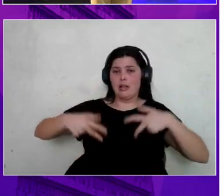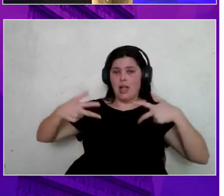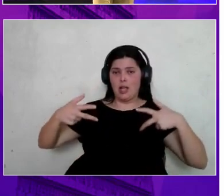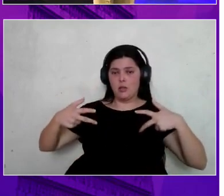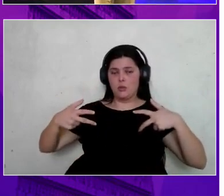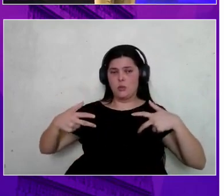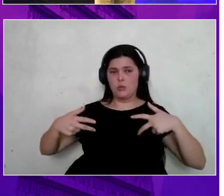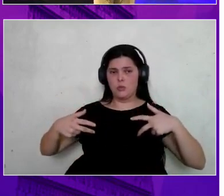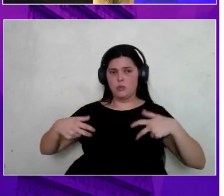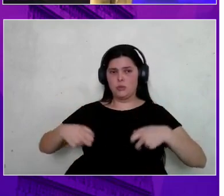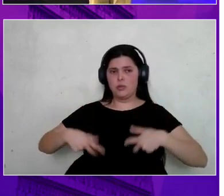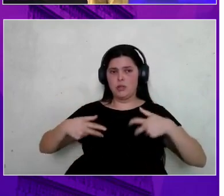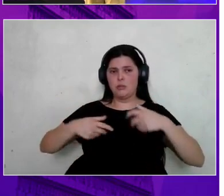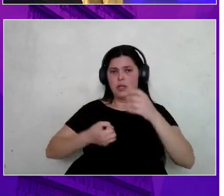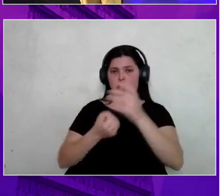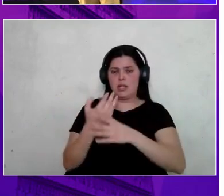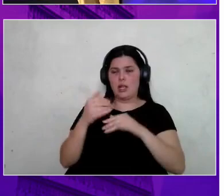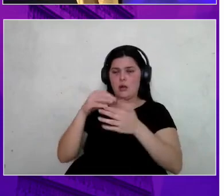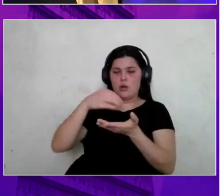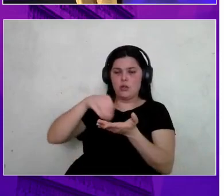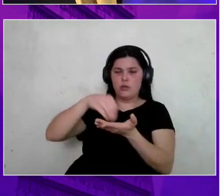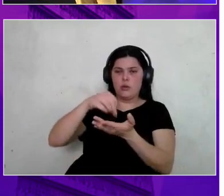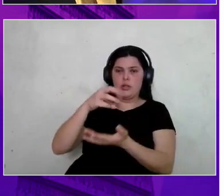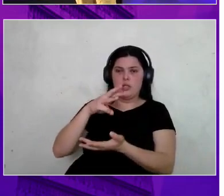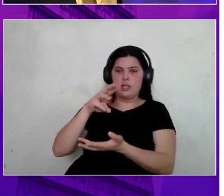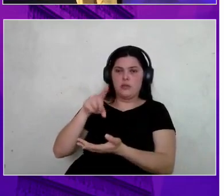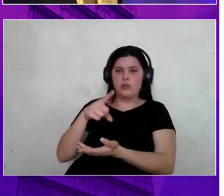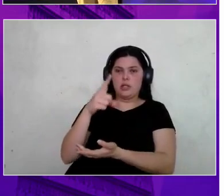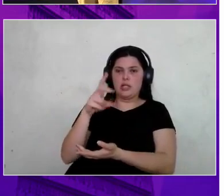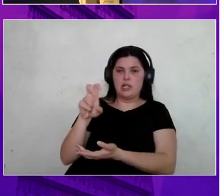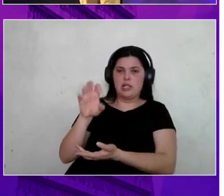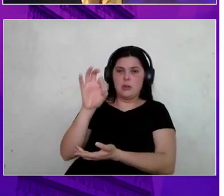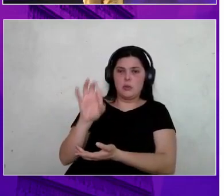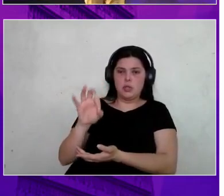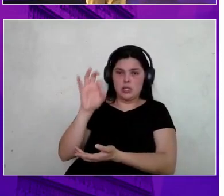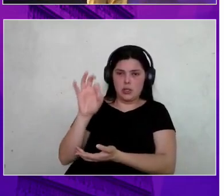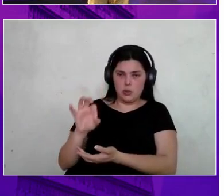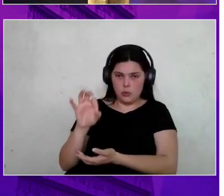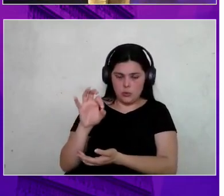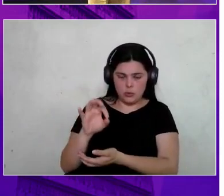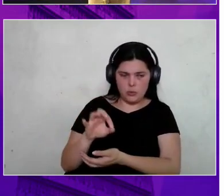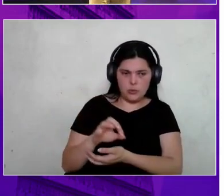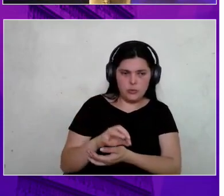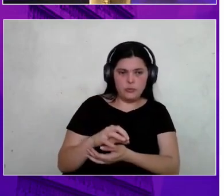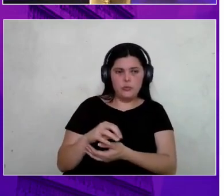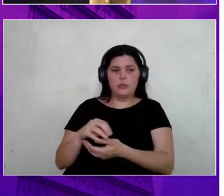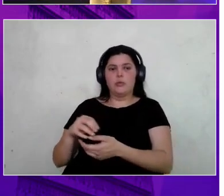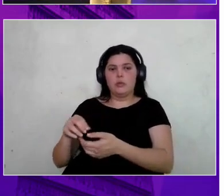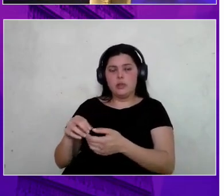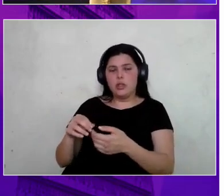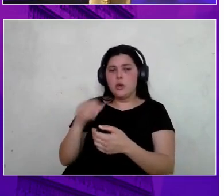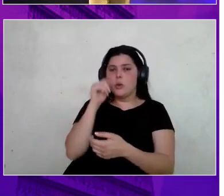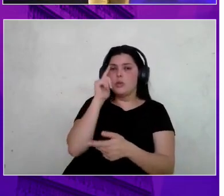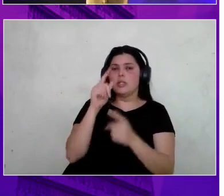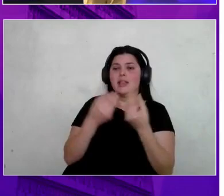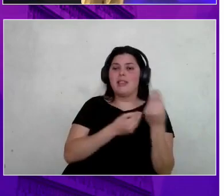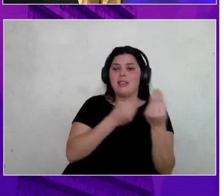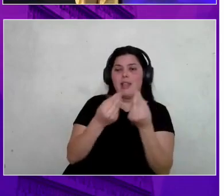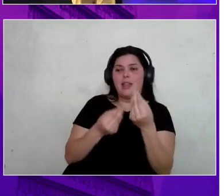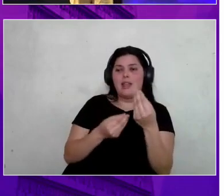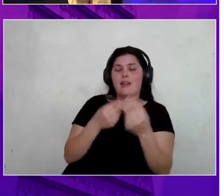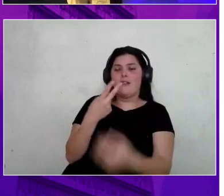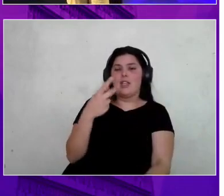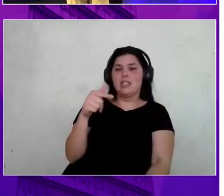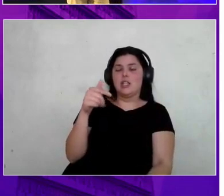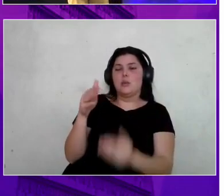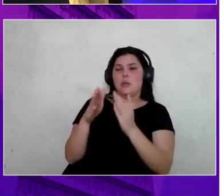para gerar uma notificação de 3,15 o custo da transação. E conseguíamos entregar no máximo 27 requisições por